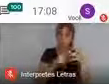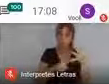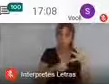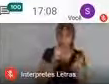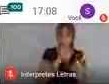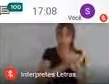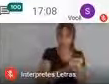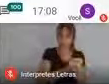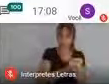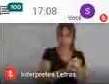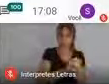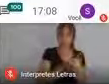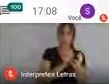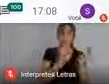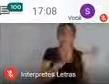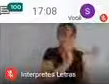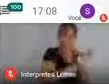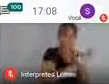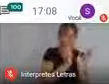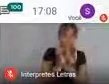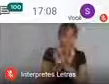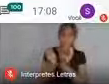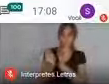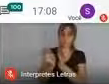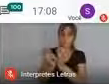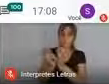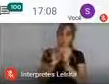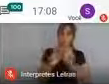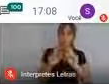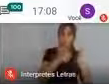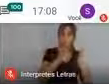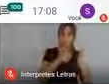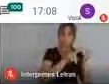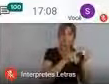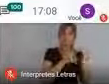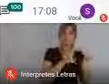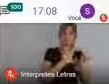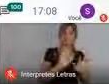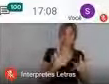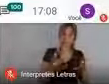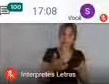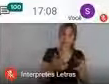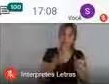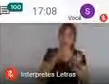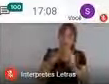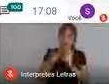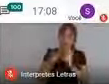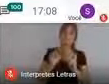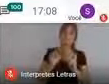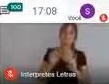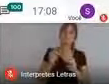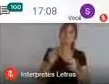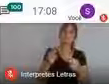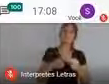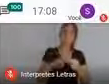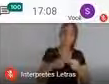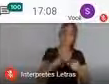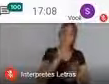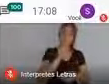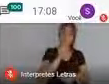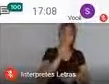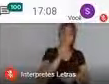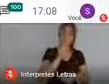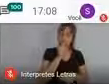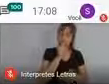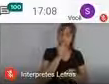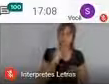em quatro comunidades diferentes, ou seja, ela é de pleno uso. Ela ainda está em uso nessas comunidades.